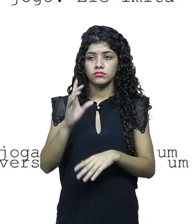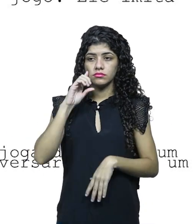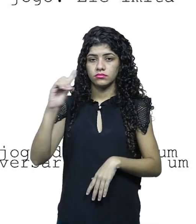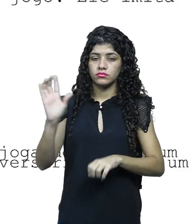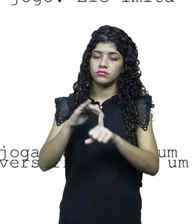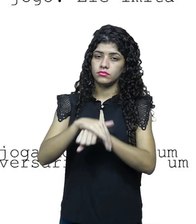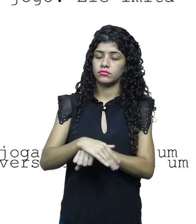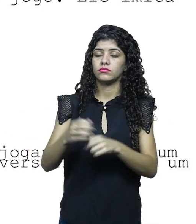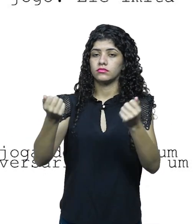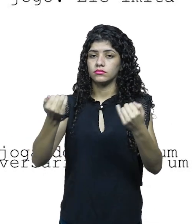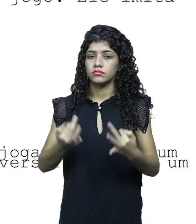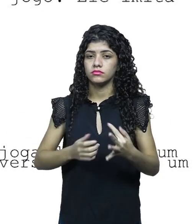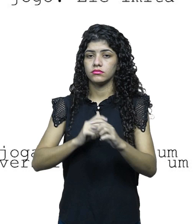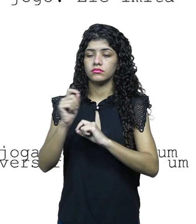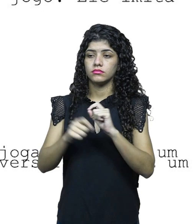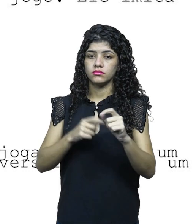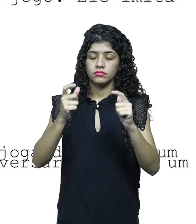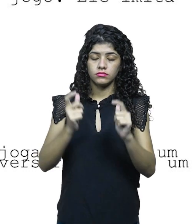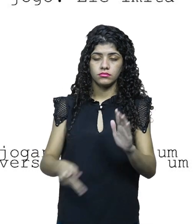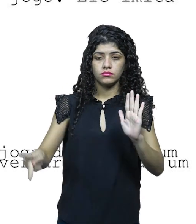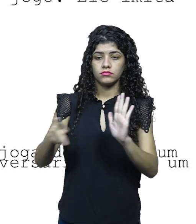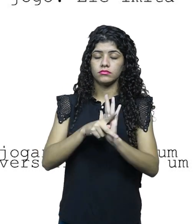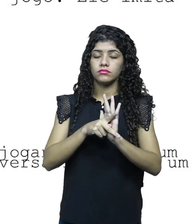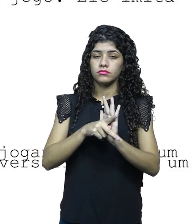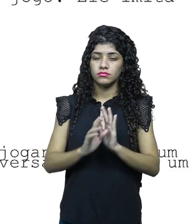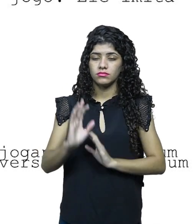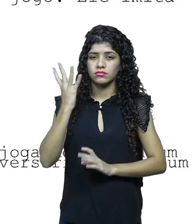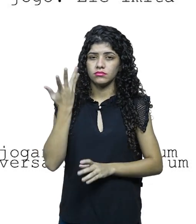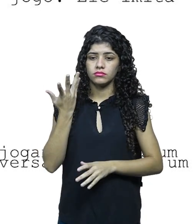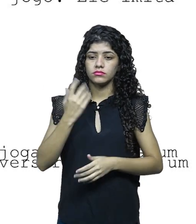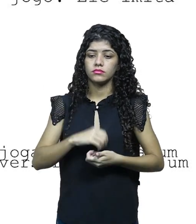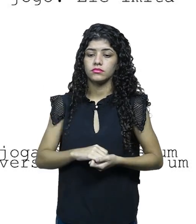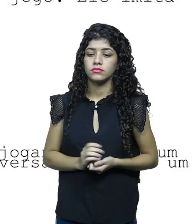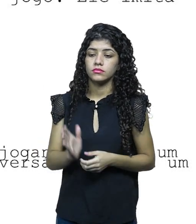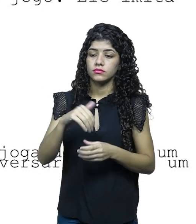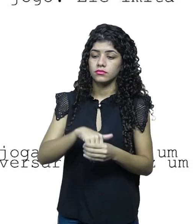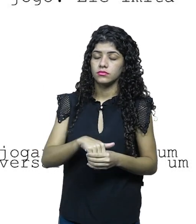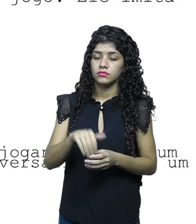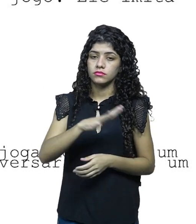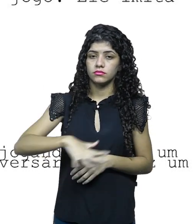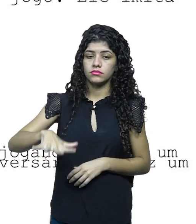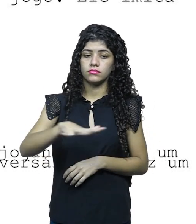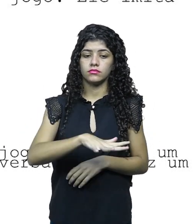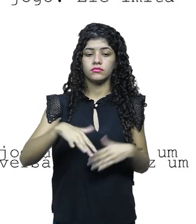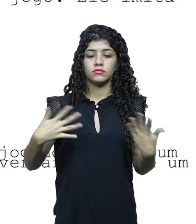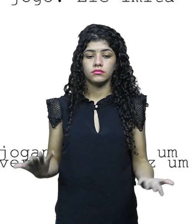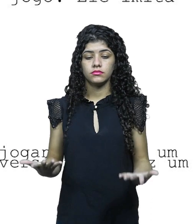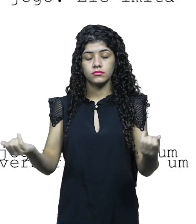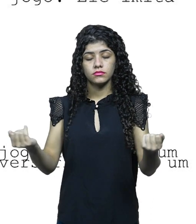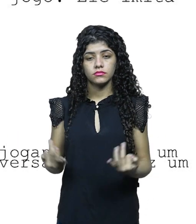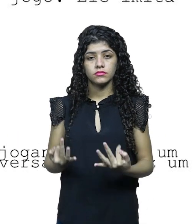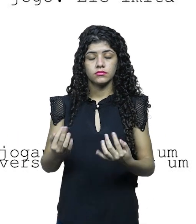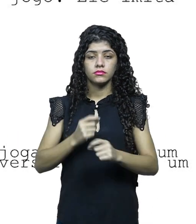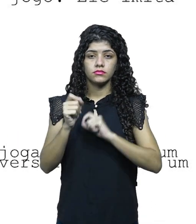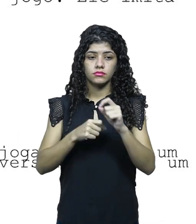ele está se referindo a um lugar específico onde a ação acontece dentro do lugar geral. Então, nesse caso aqui, é